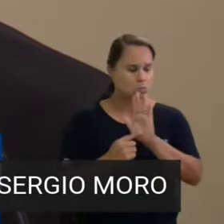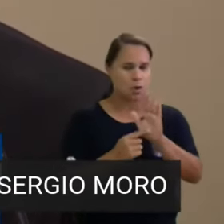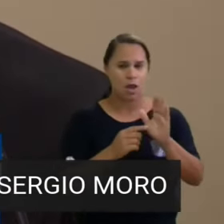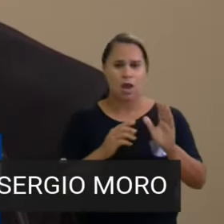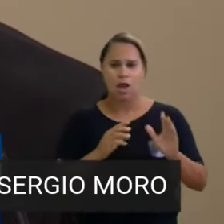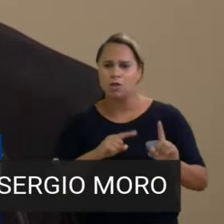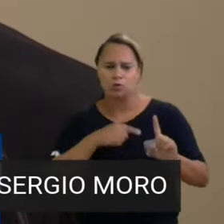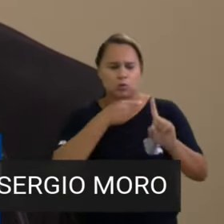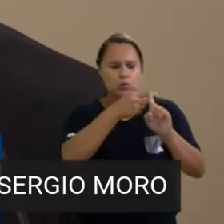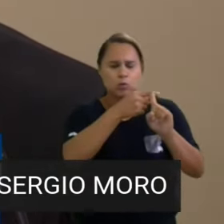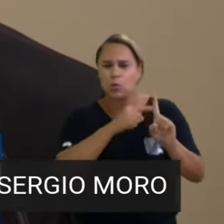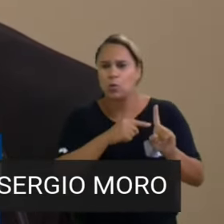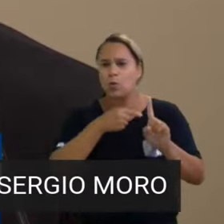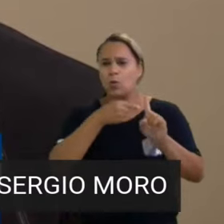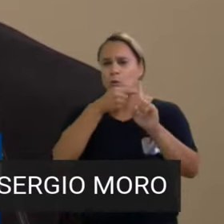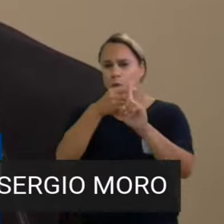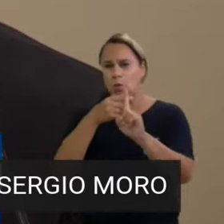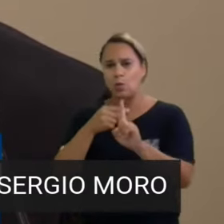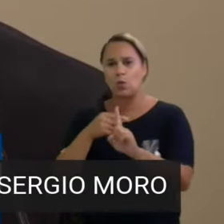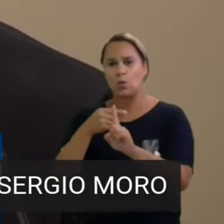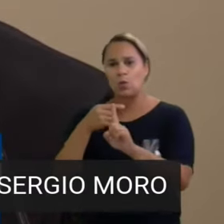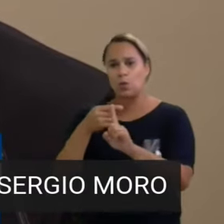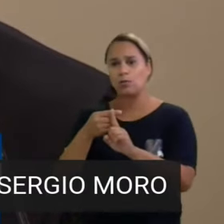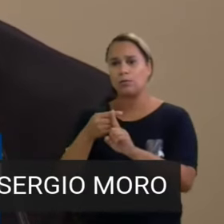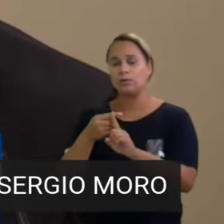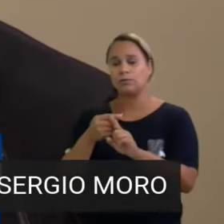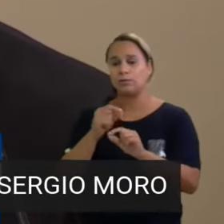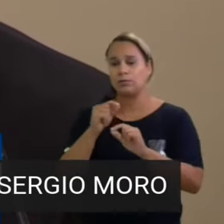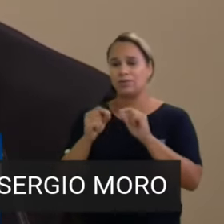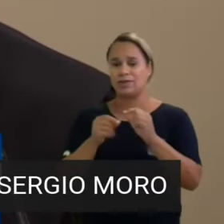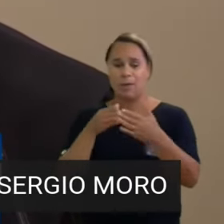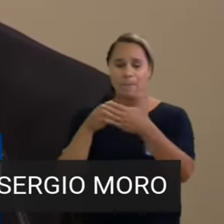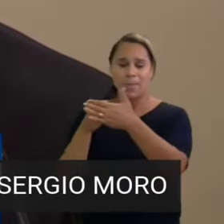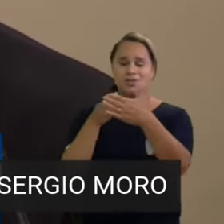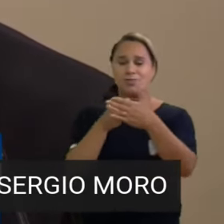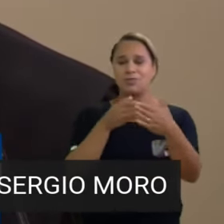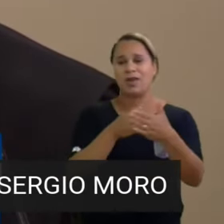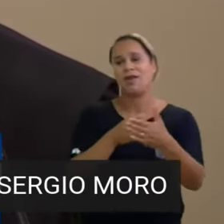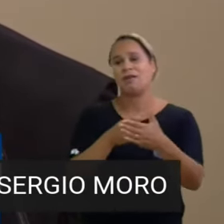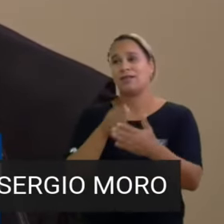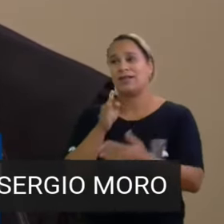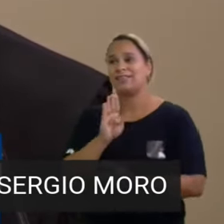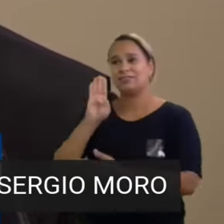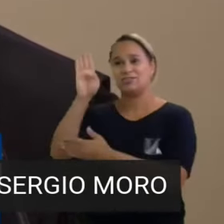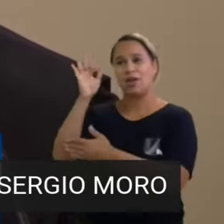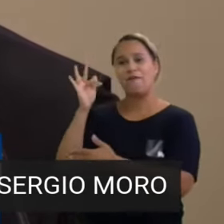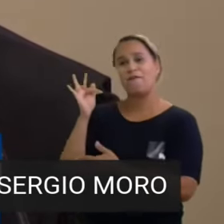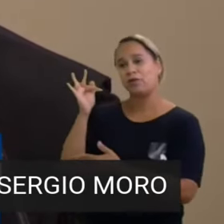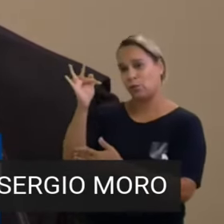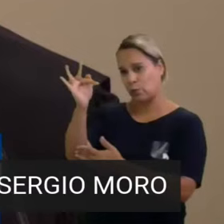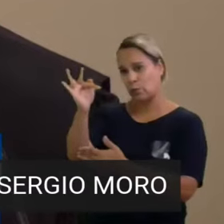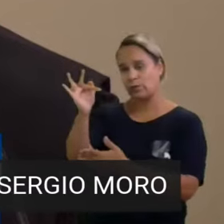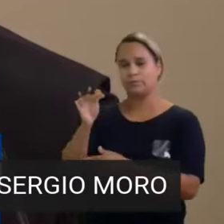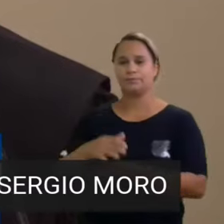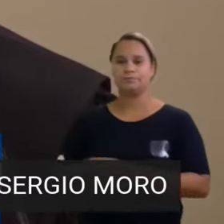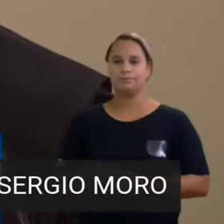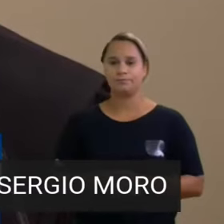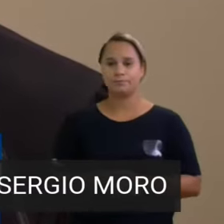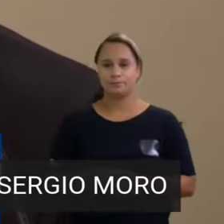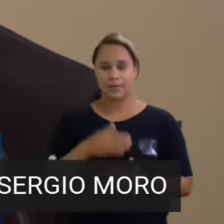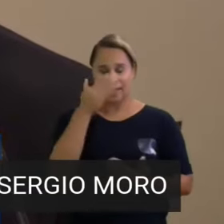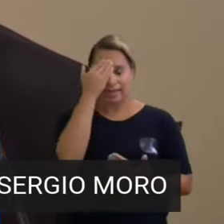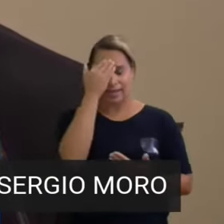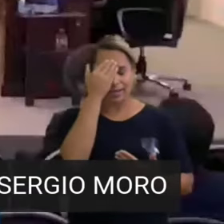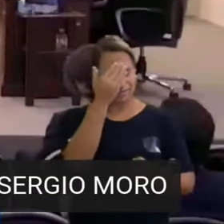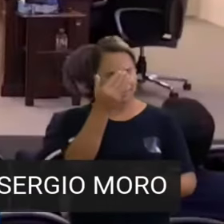pena de viabilização de qualquer candidatura futura. Utilizando o regimento para fazer uso da palavra, agradeço, senhor presidente. É o que tinha que